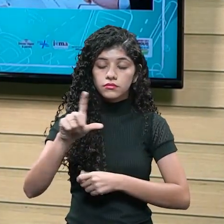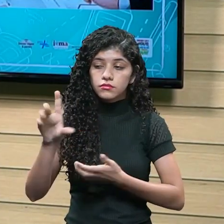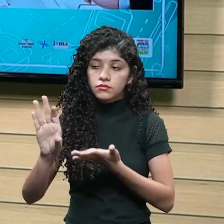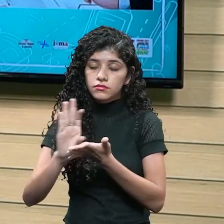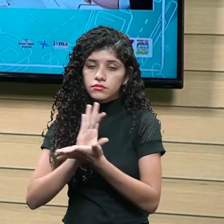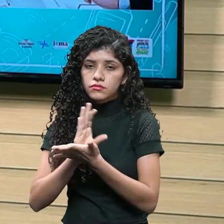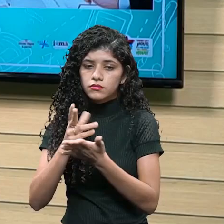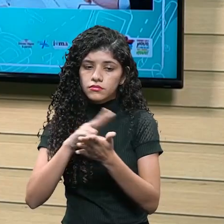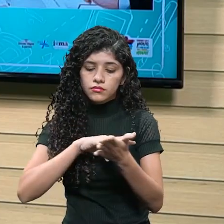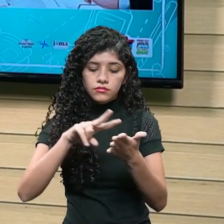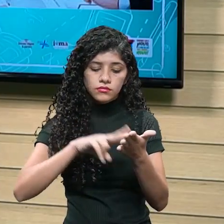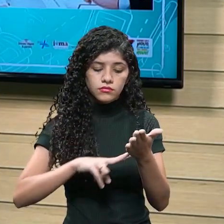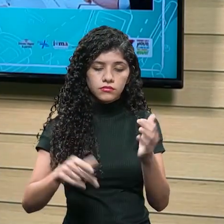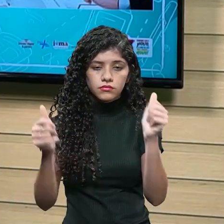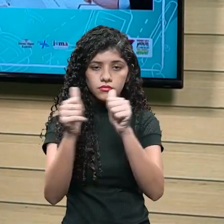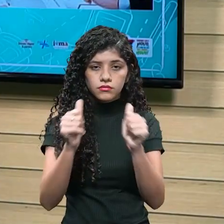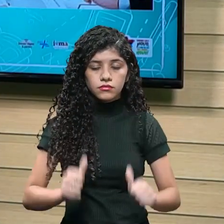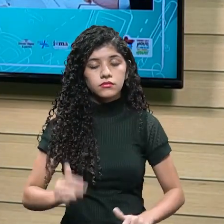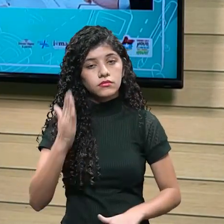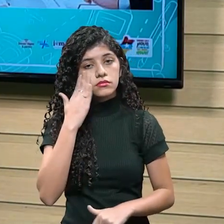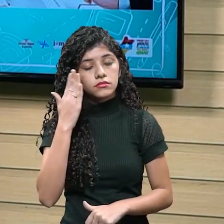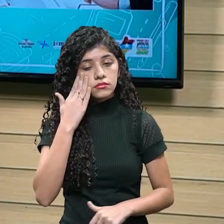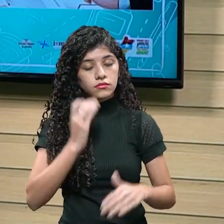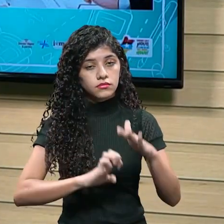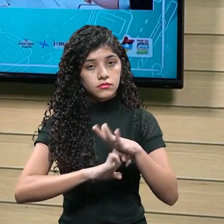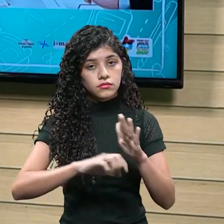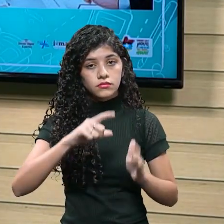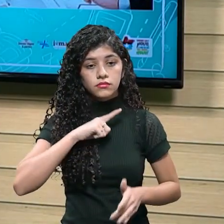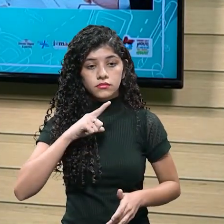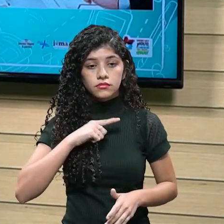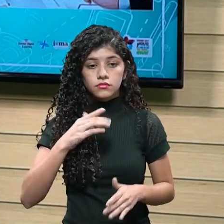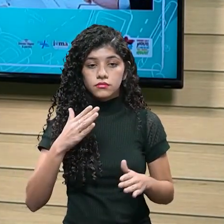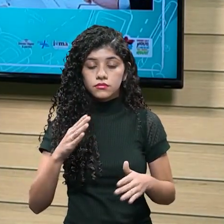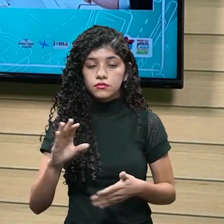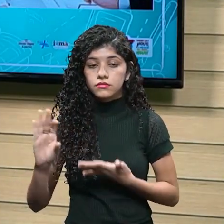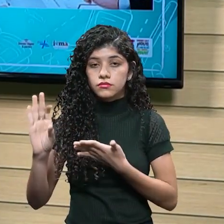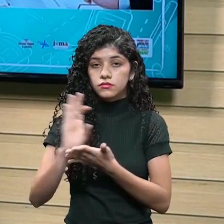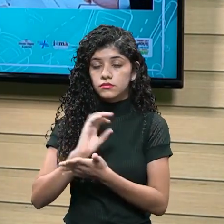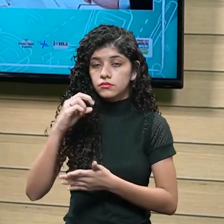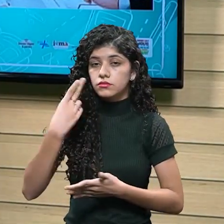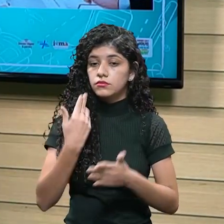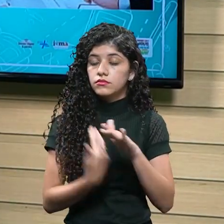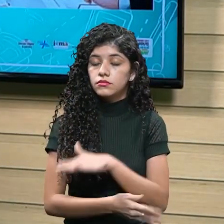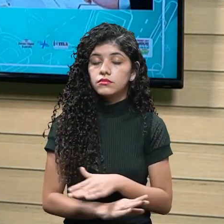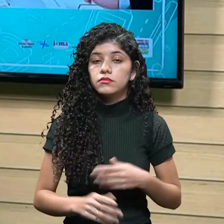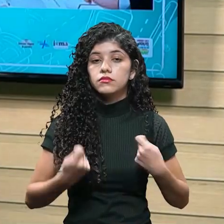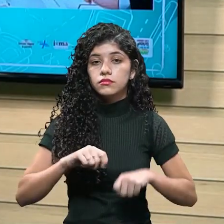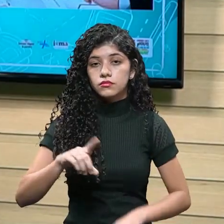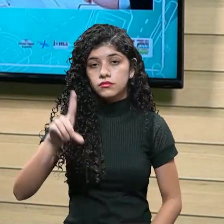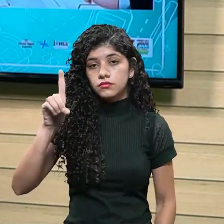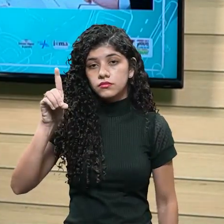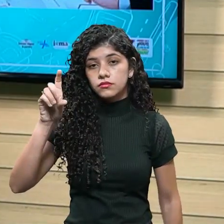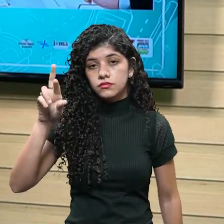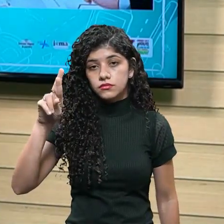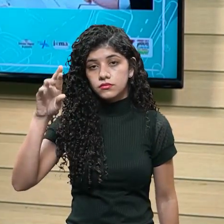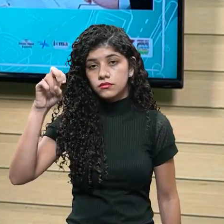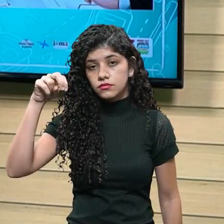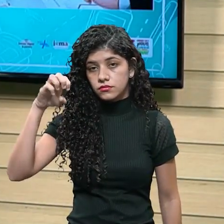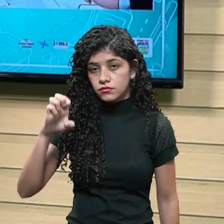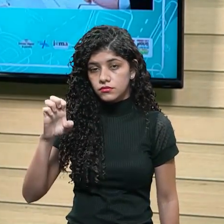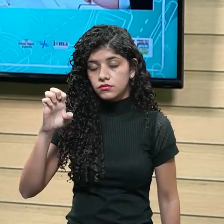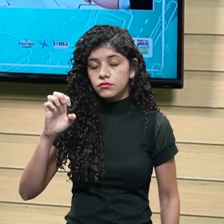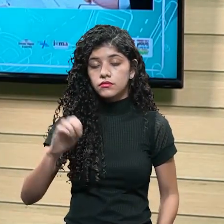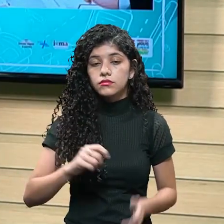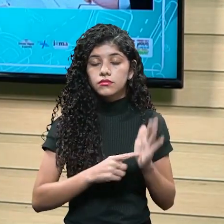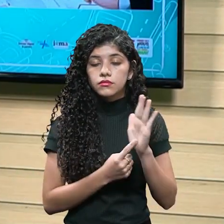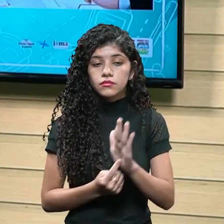custo e despesa, para quê? Para entender se a empresa teve lucro ou prejuízo, você vai ter que fazer uma DRE. A DRE é o quê? A demonstração do